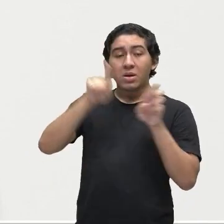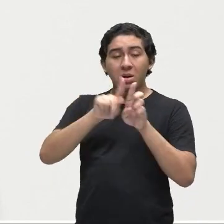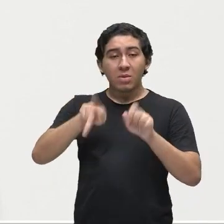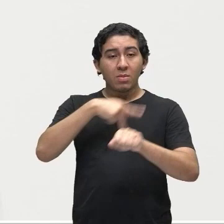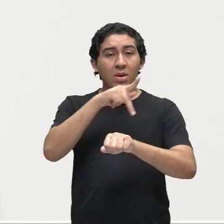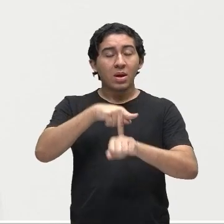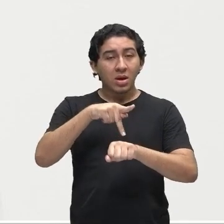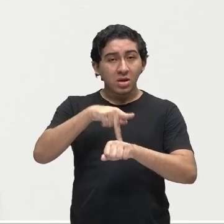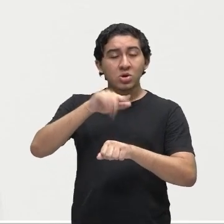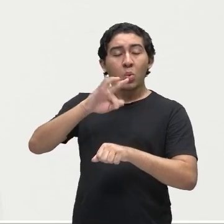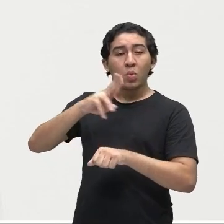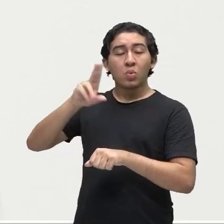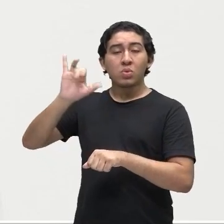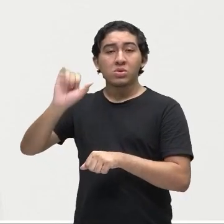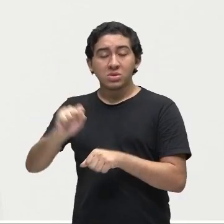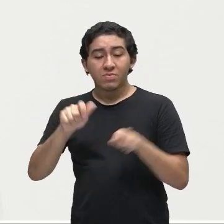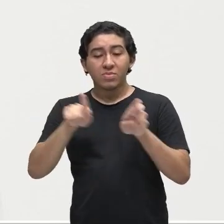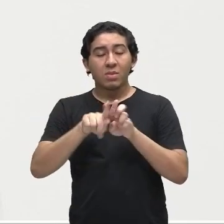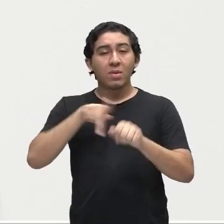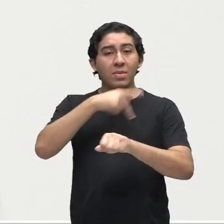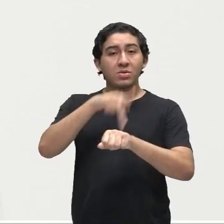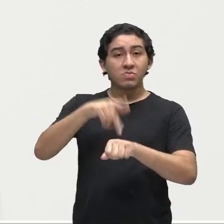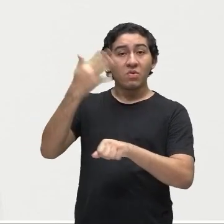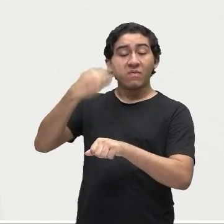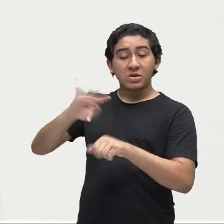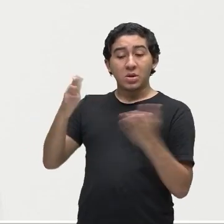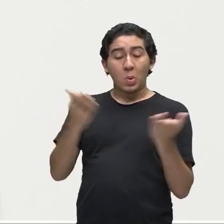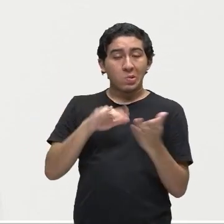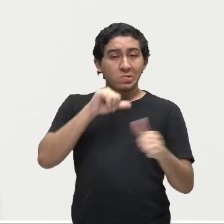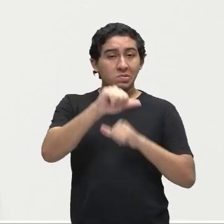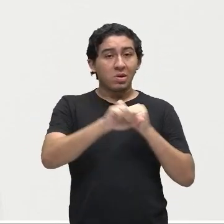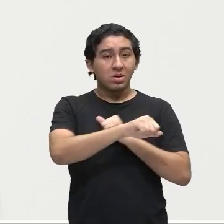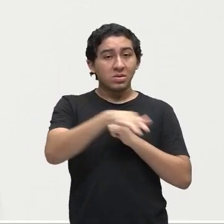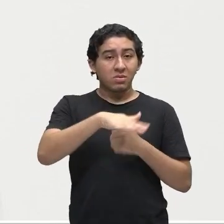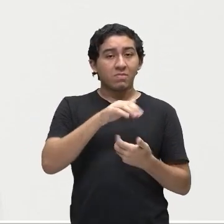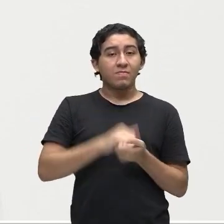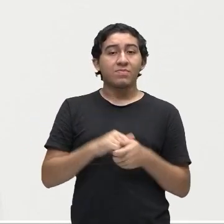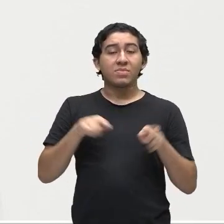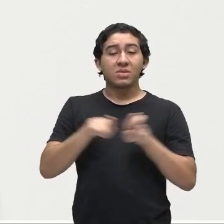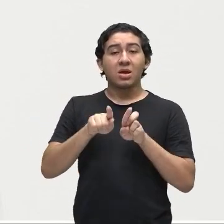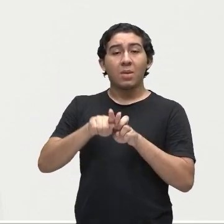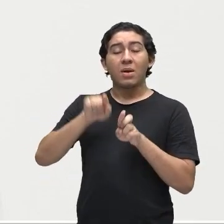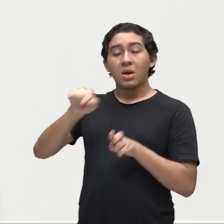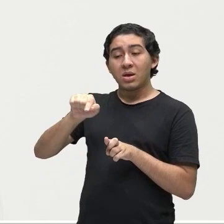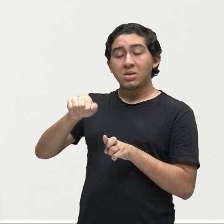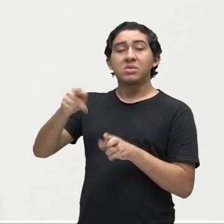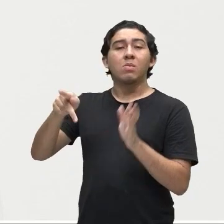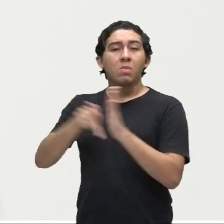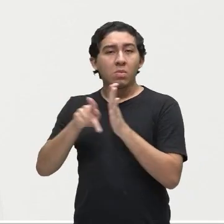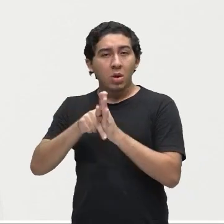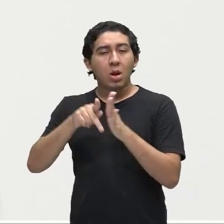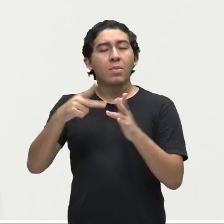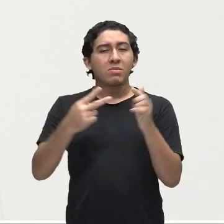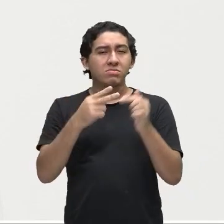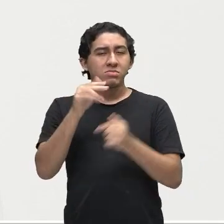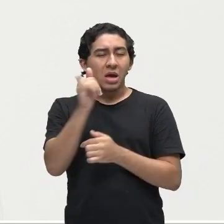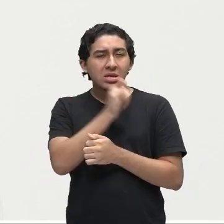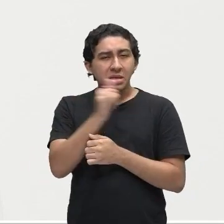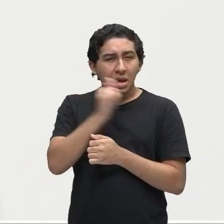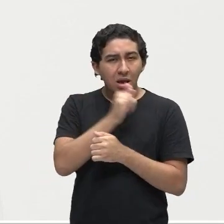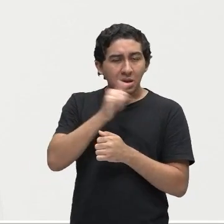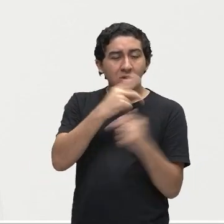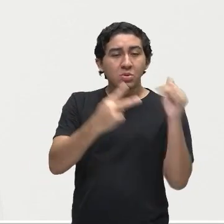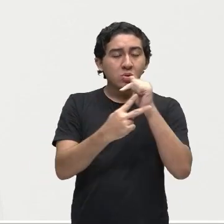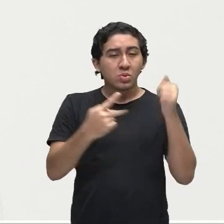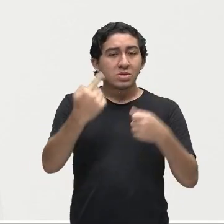Mediterrâneo. Os mercadores genoveses e venezianos, ao sul, assumiram aí o controle do comércio de